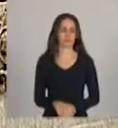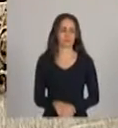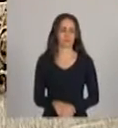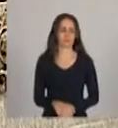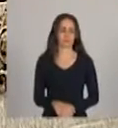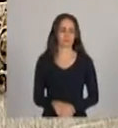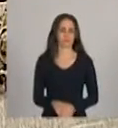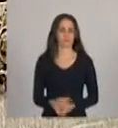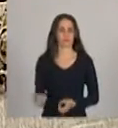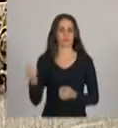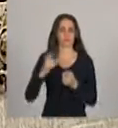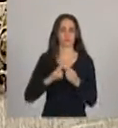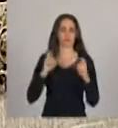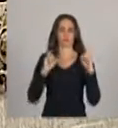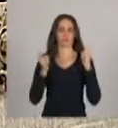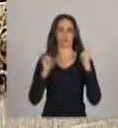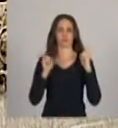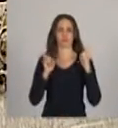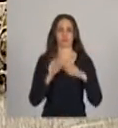Vou reabrir a sessão,